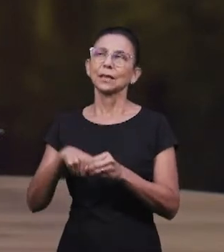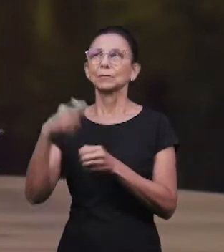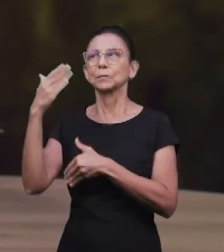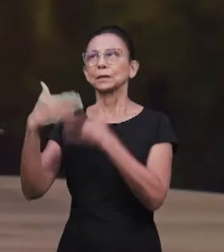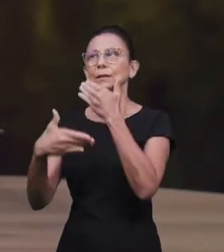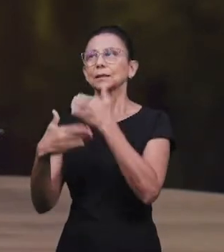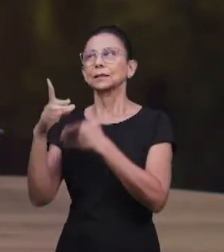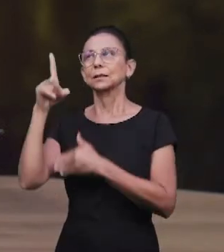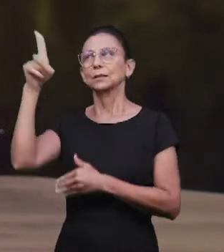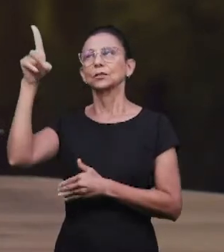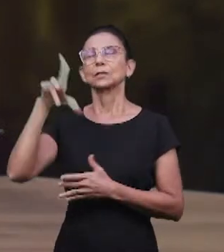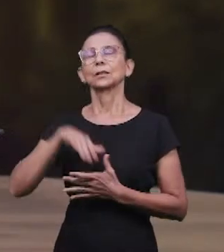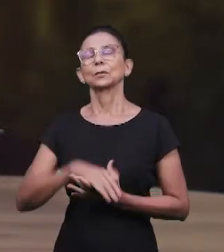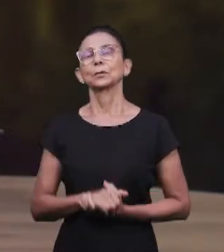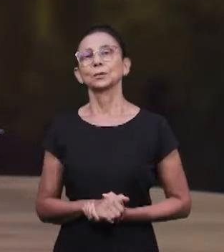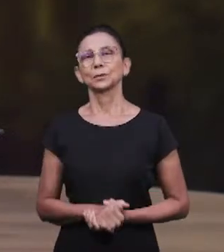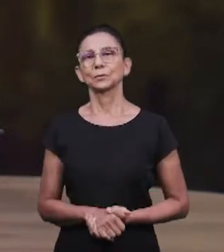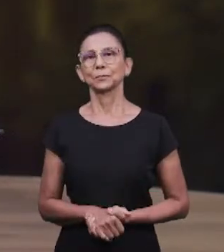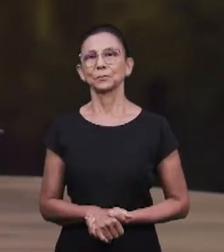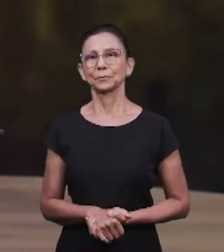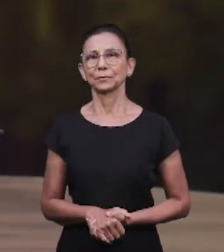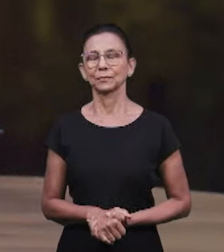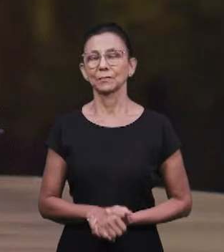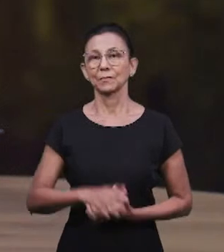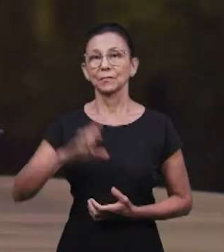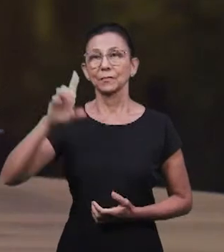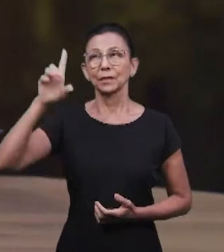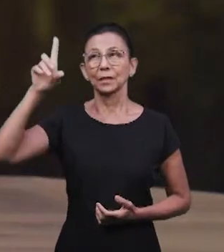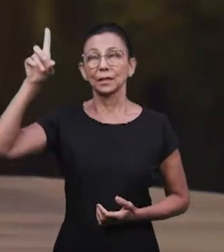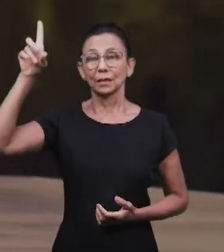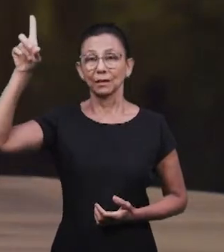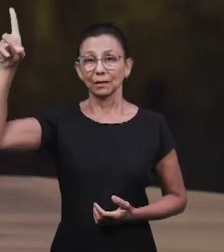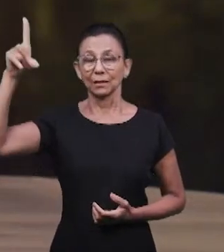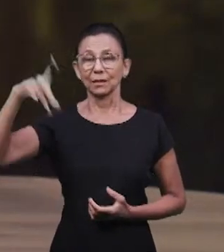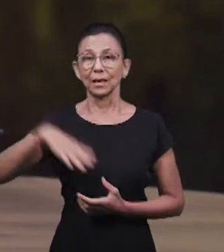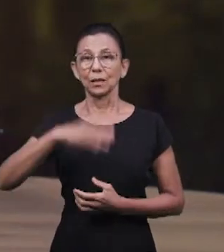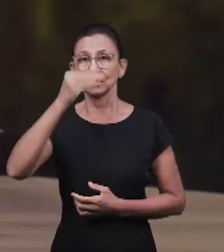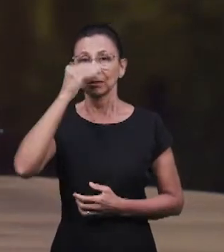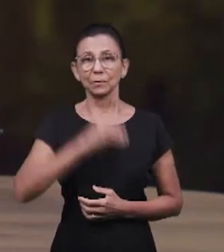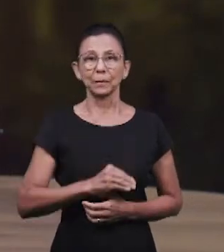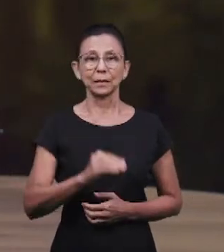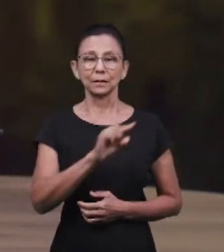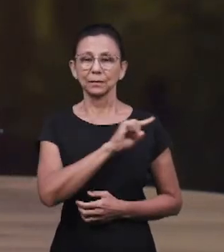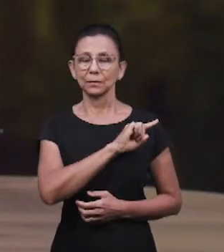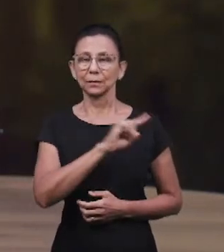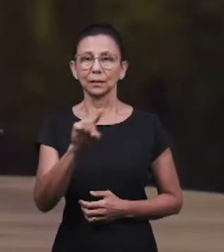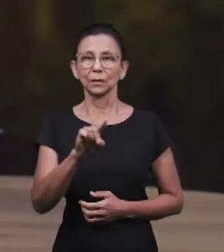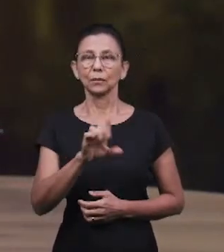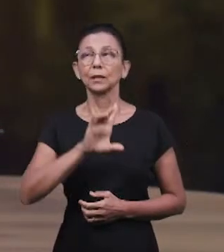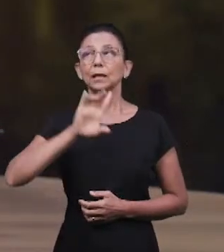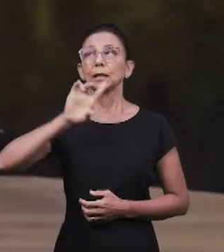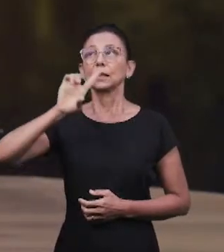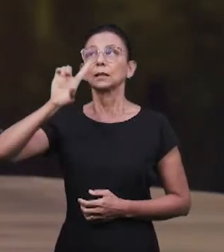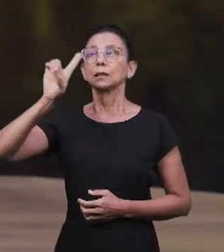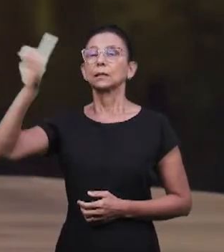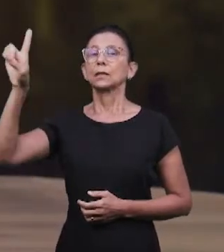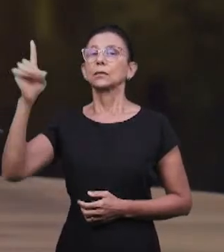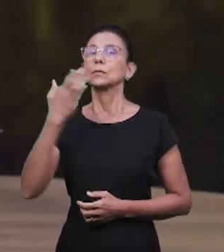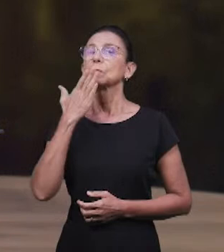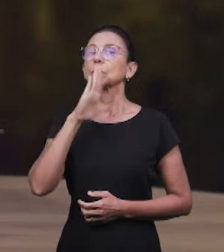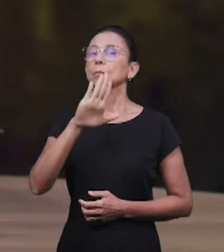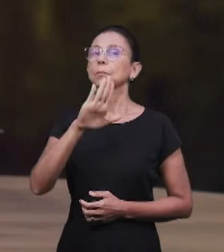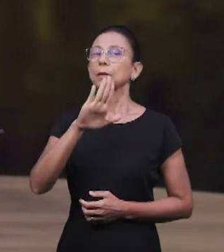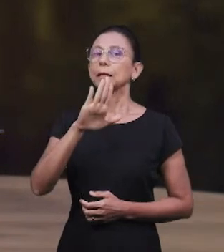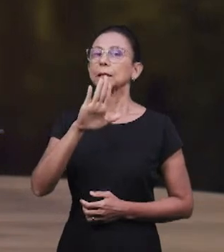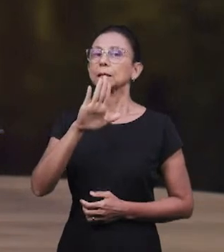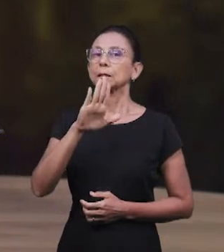vão voltar, porque Deus não é um Deus de negar, e Deus tem